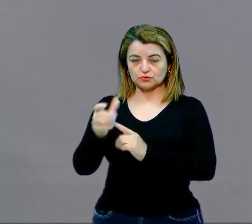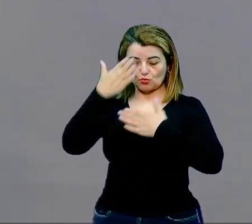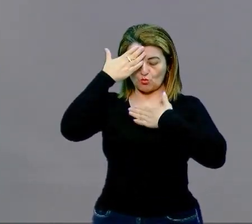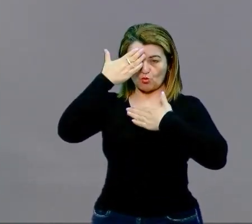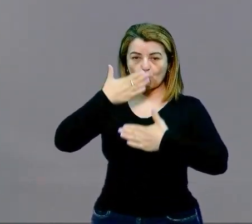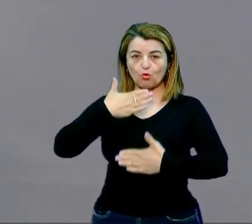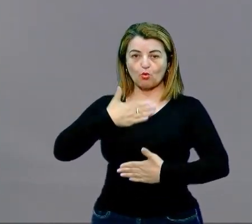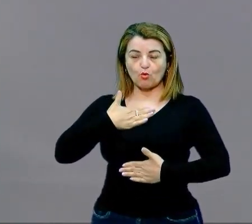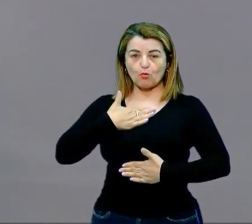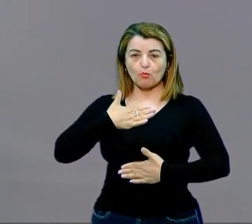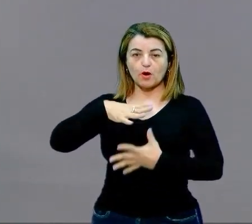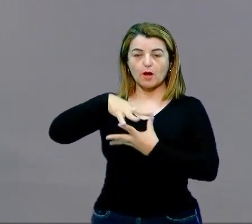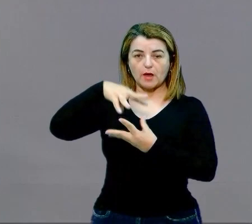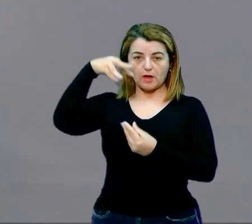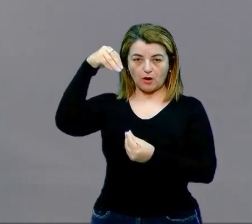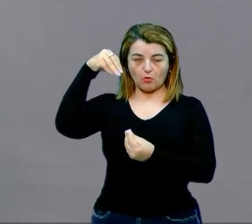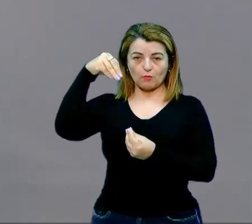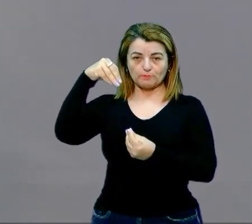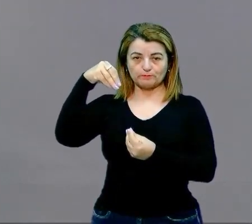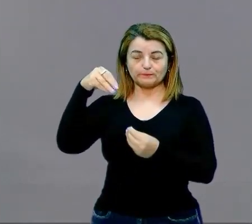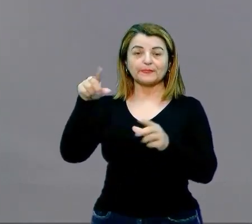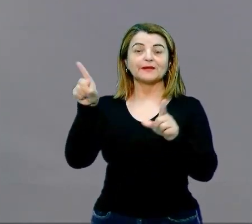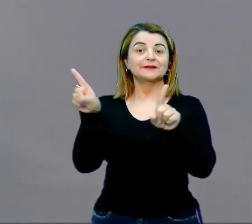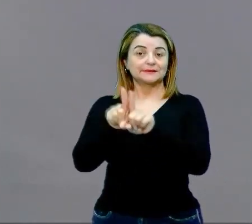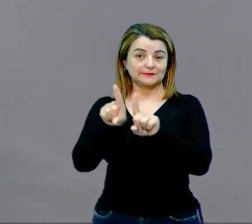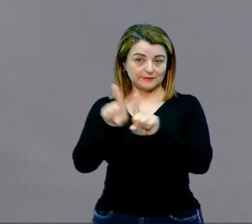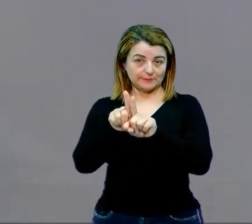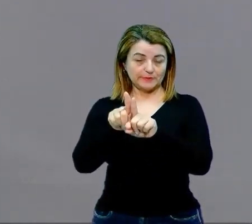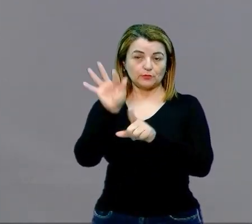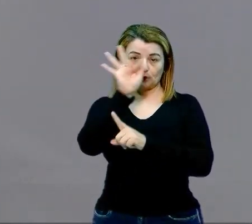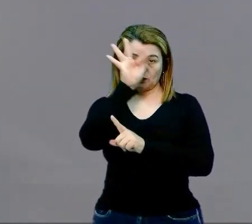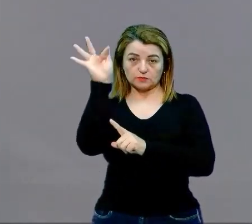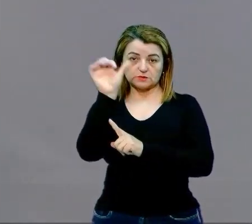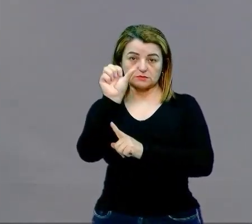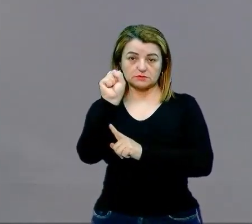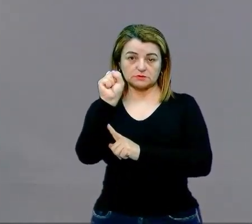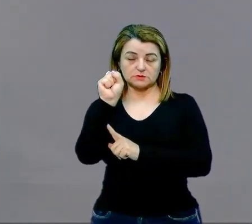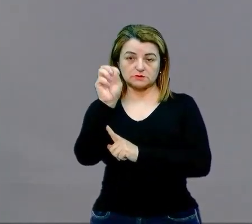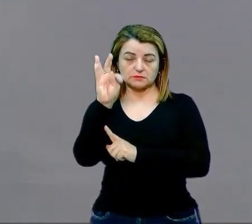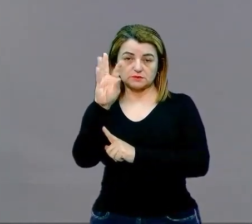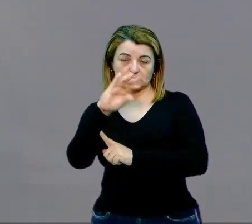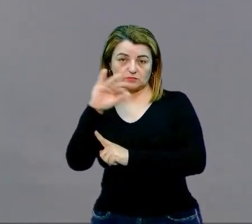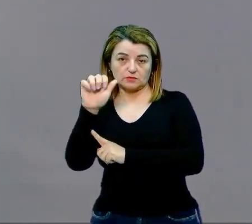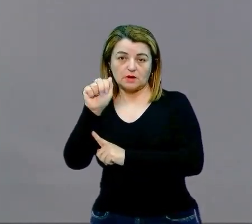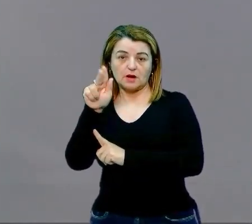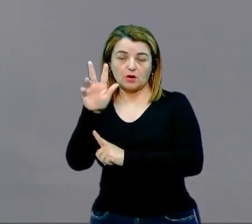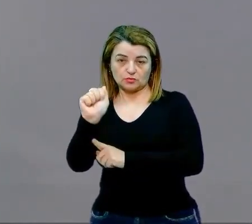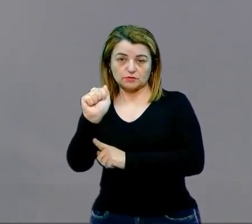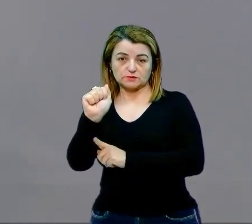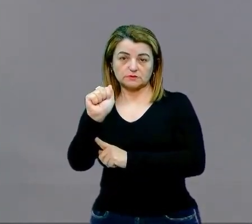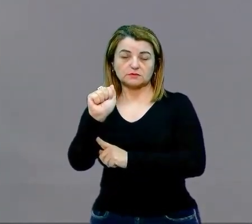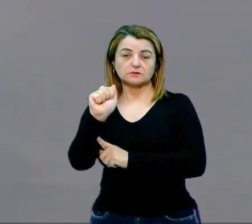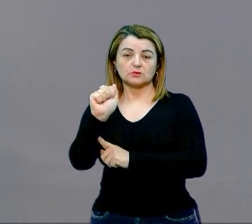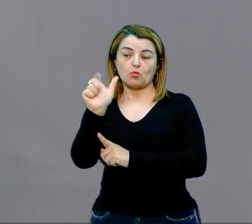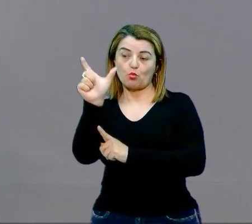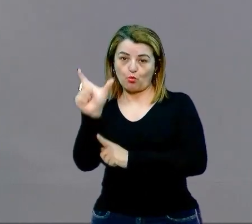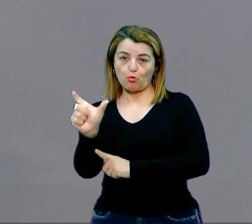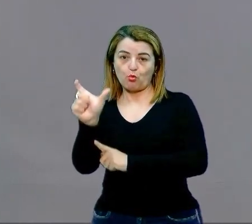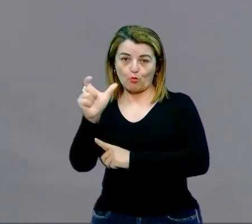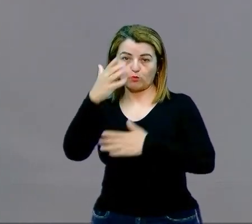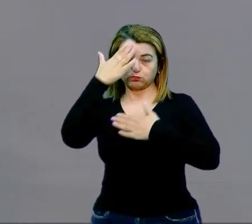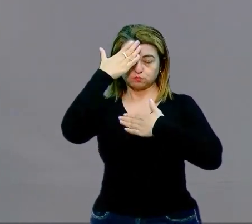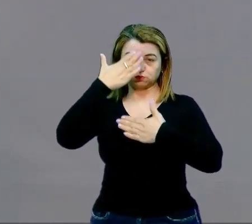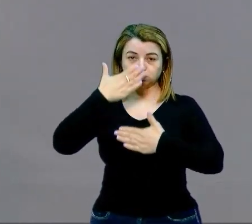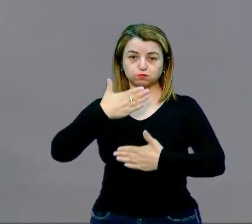alma. Na Idade Média, Santo Agostinho também definiu o homem. O homem é um ser racional composto de corpo e alma, criado